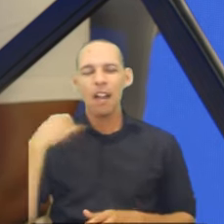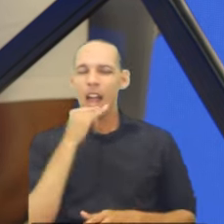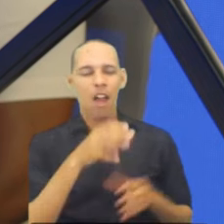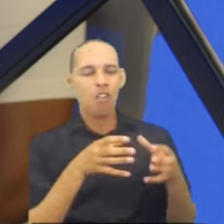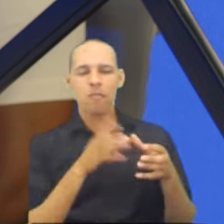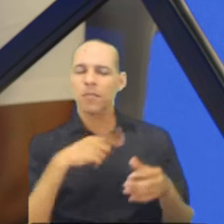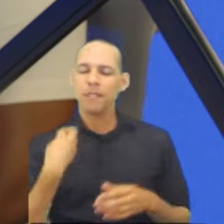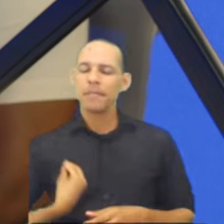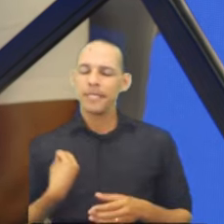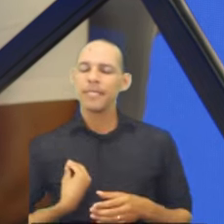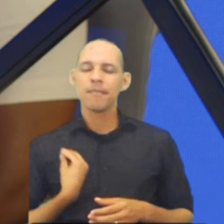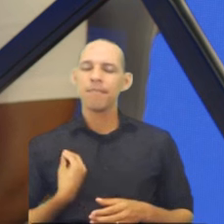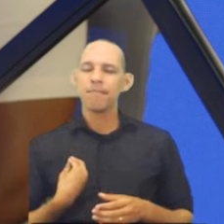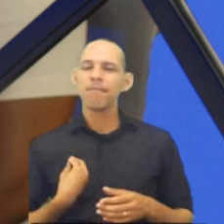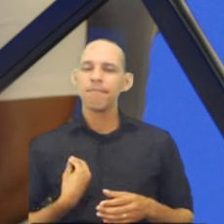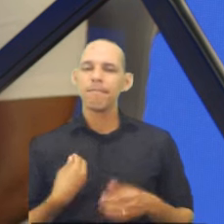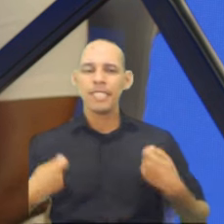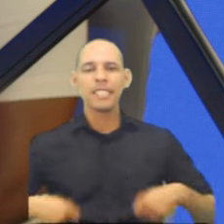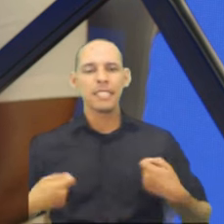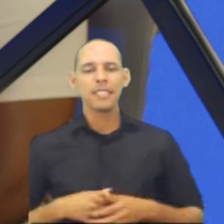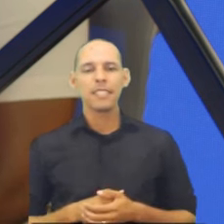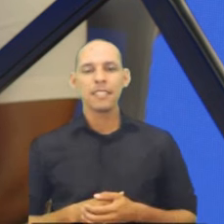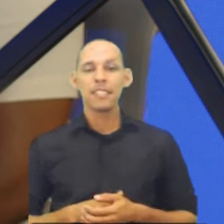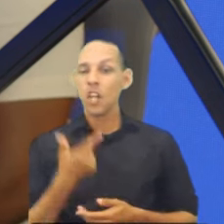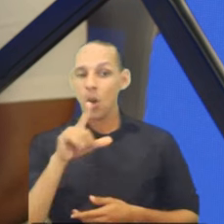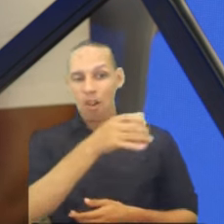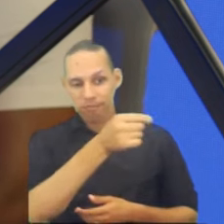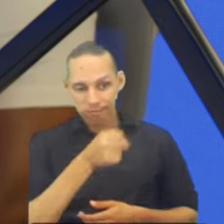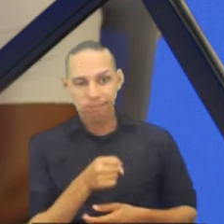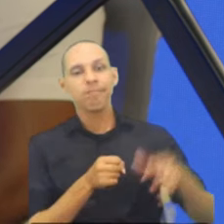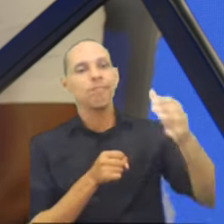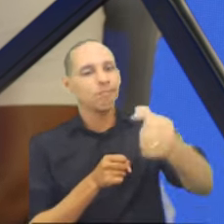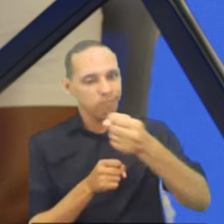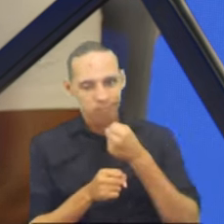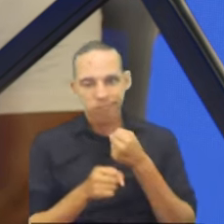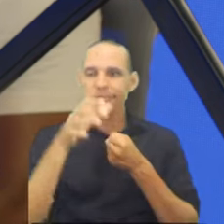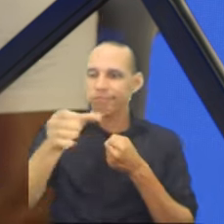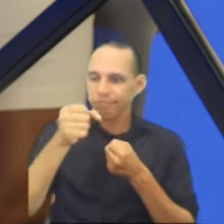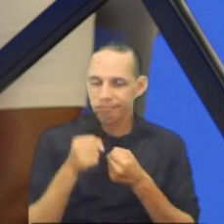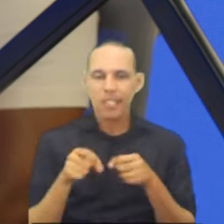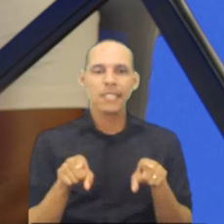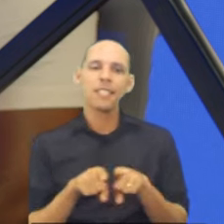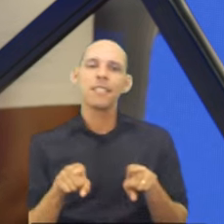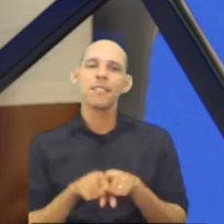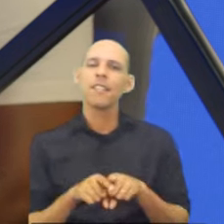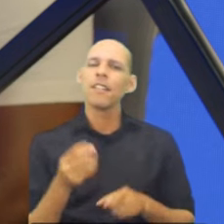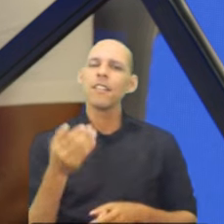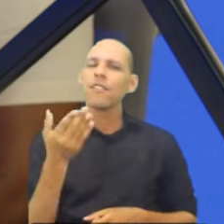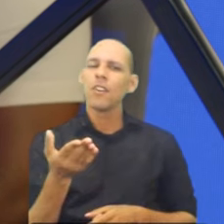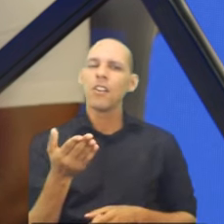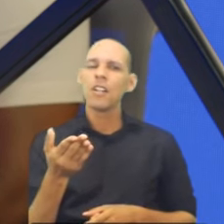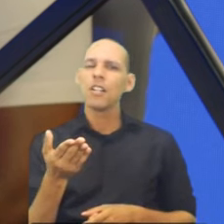Ah mas eu fiz assim a gente precisa estar a gente precisa estar e a gente precisa trazer outros a pegar o que nos est diencia você não